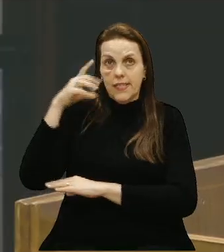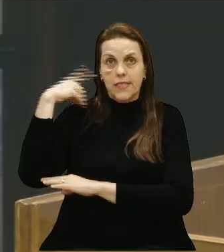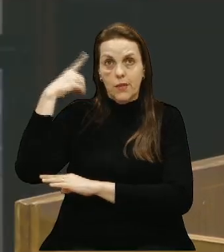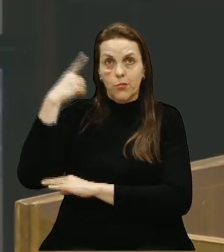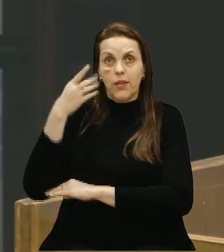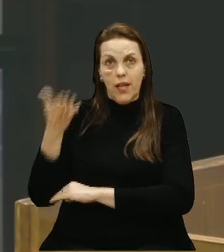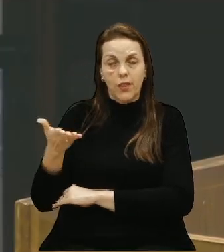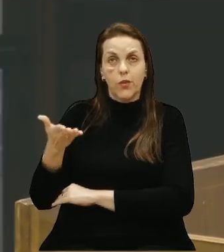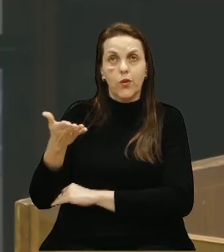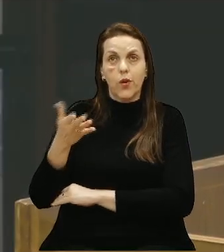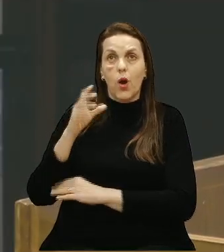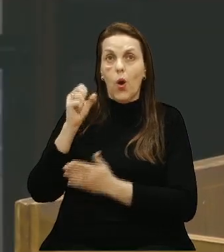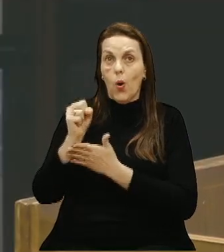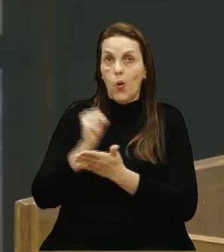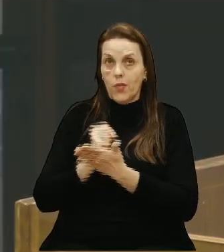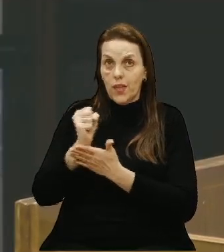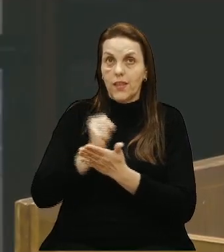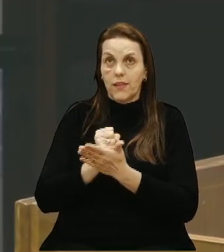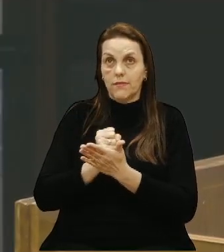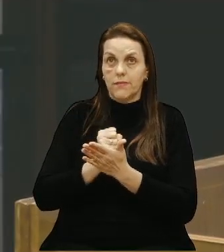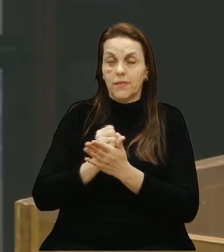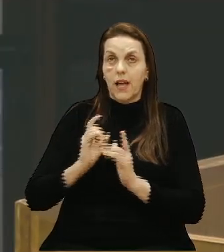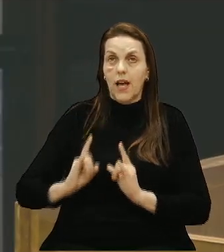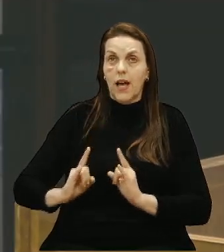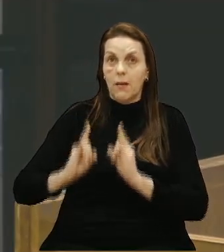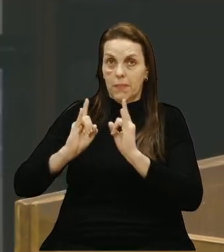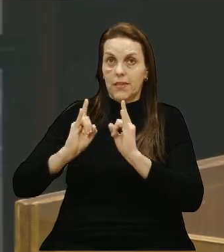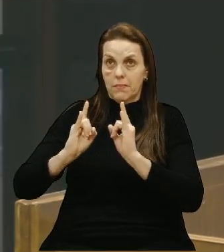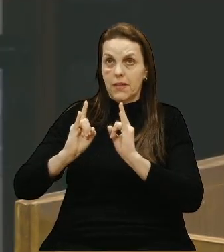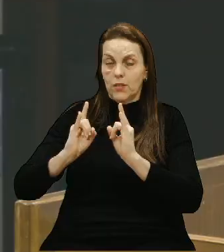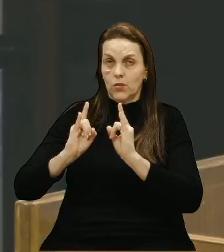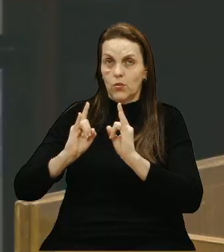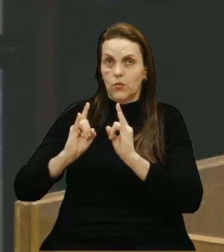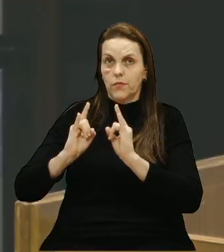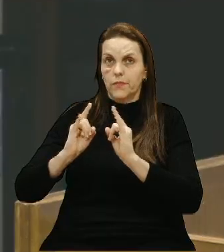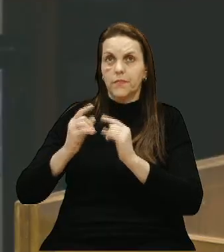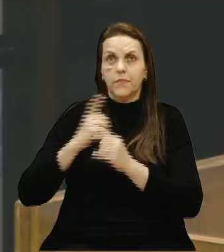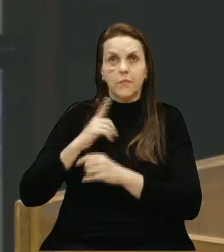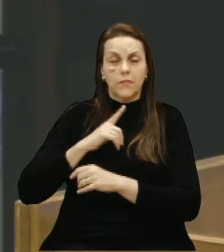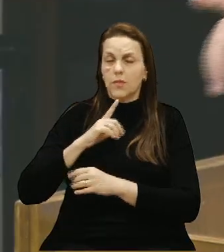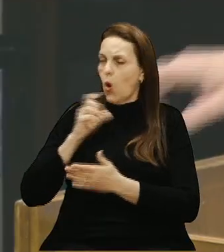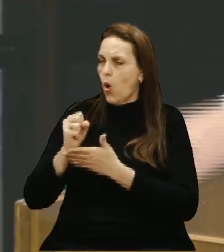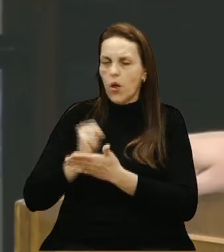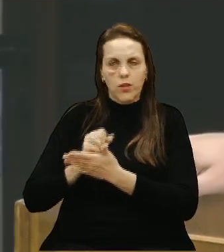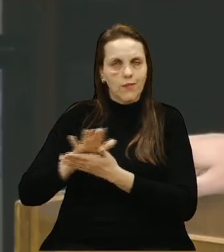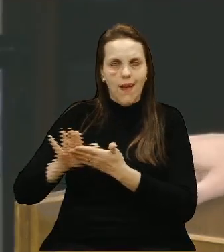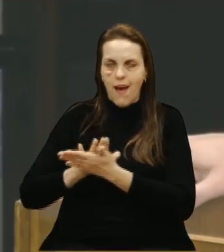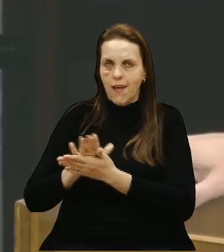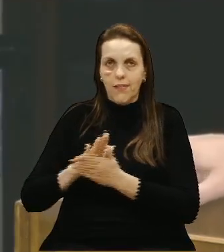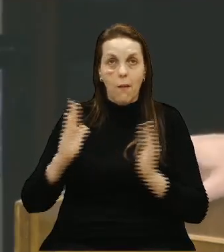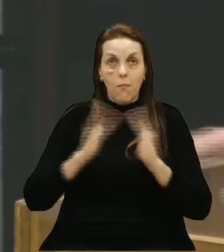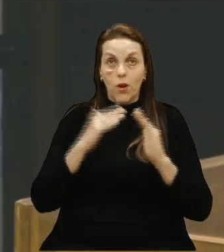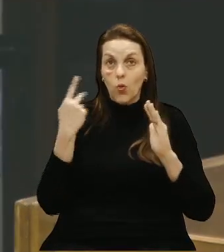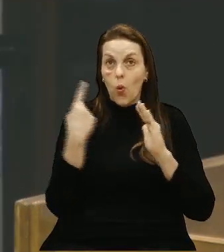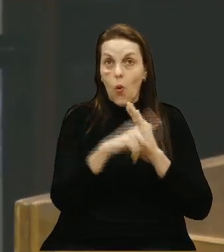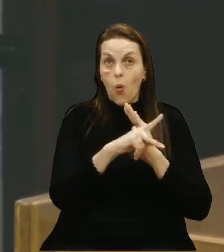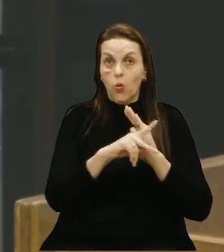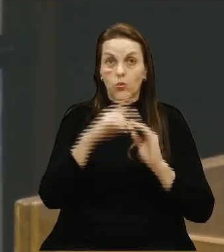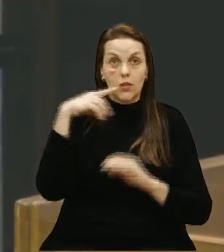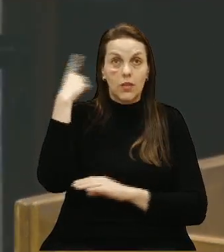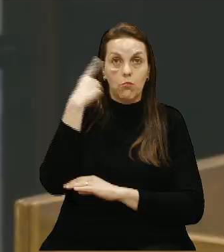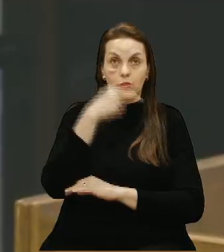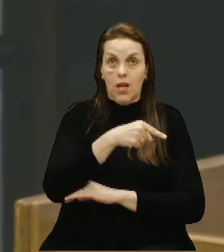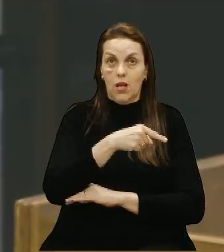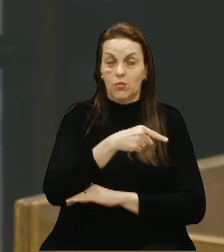a contratar um apartamento funcional. Ele não o contratou. Está morando de favor na casa de um outro deputado, então isso precisa ficar